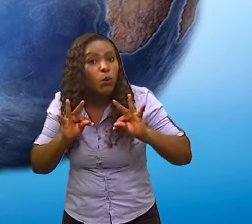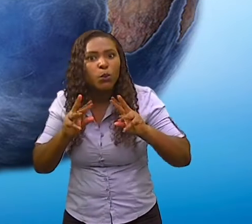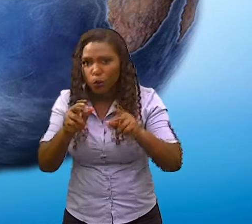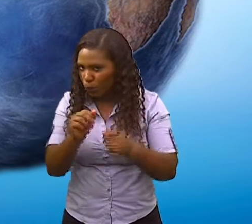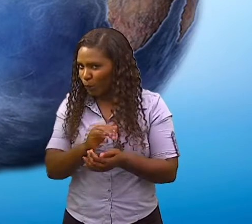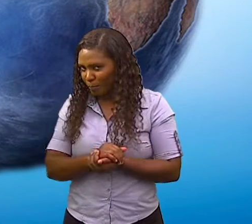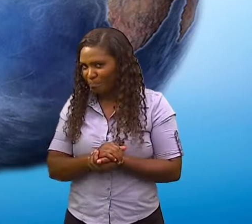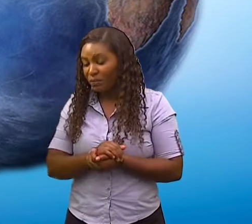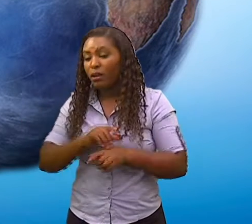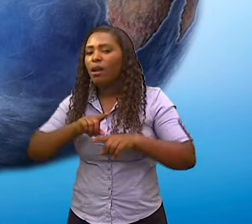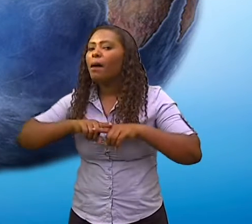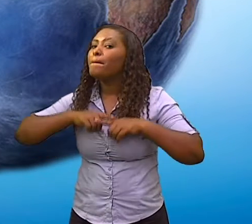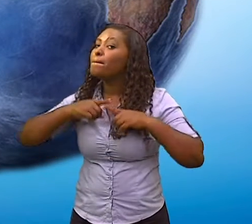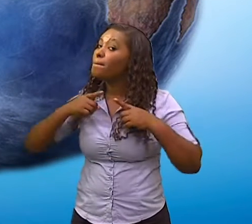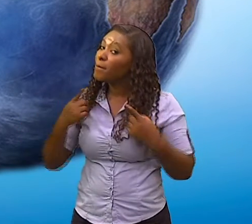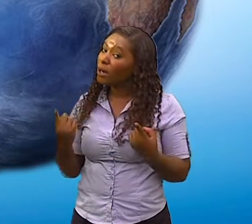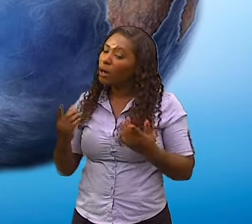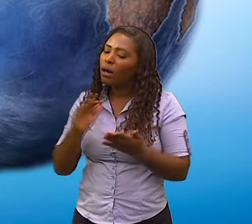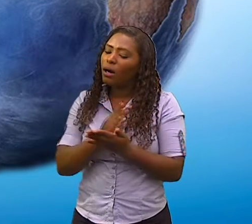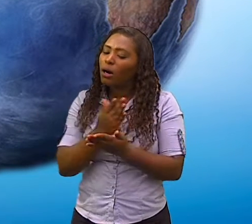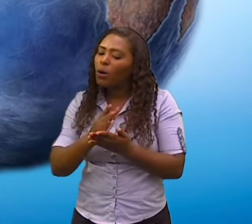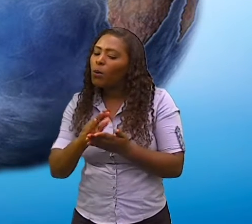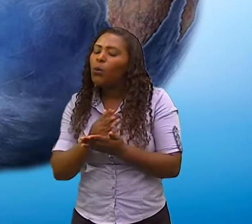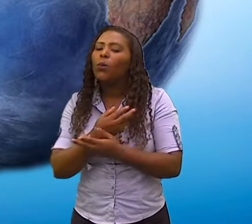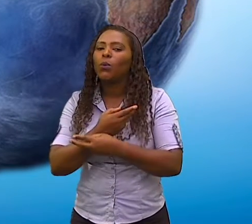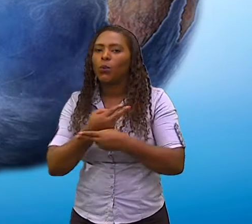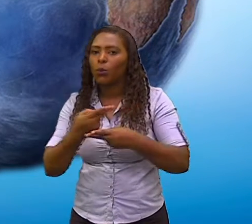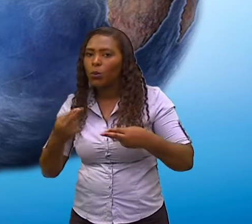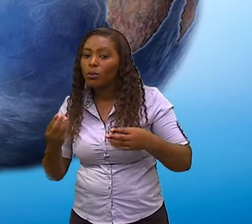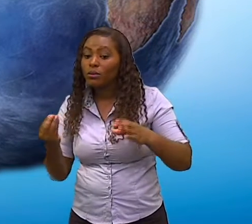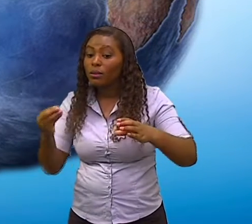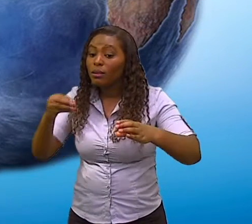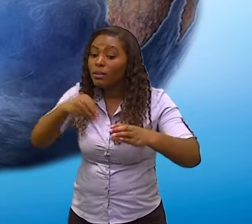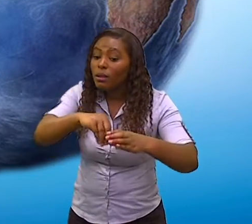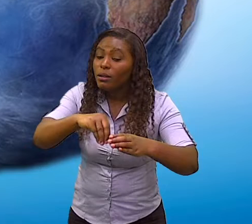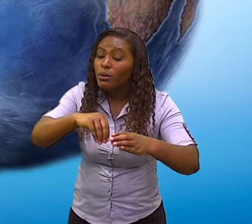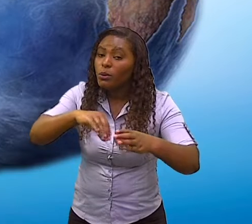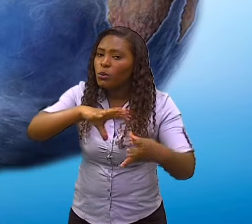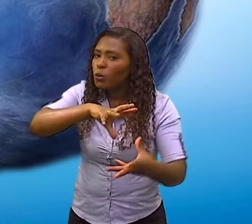tem fim, que não é duradouro, não é para sempre,